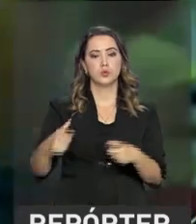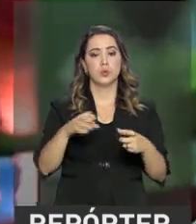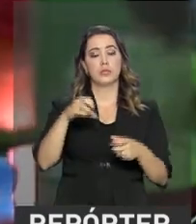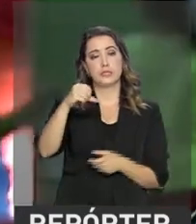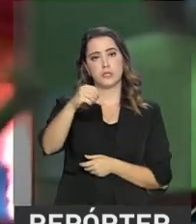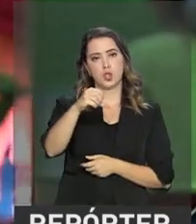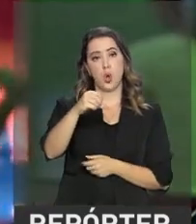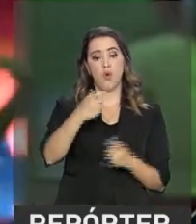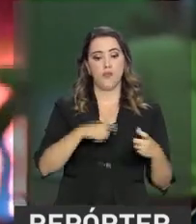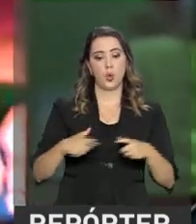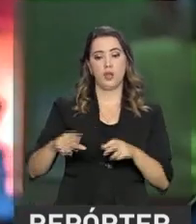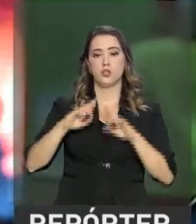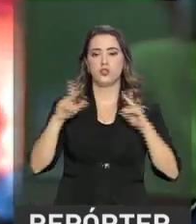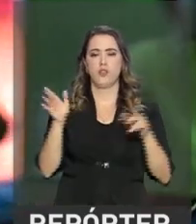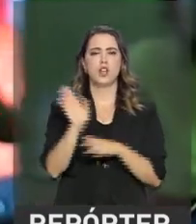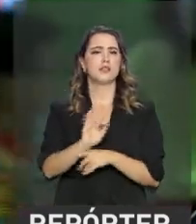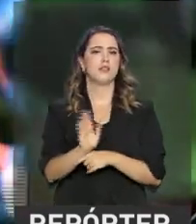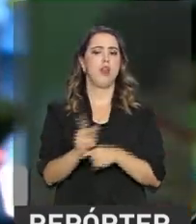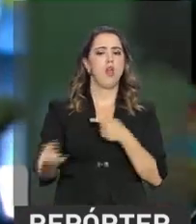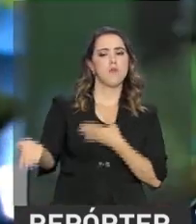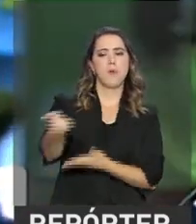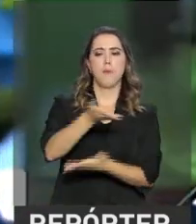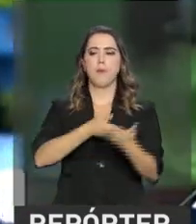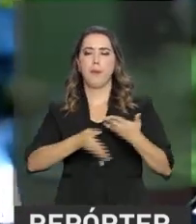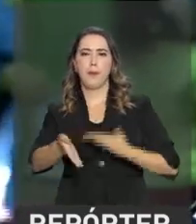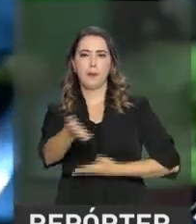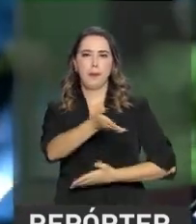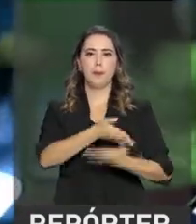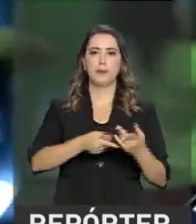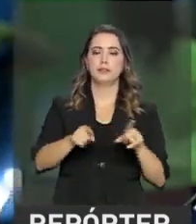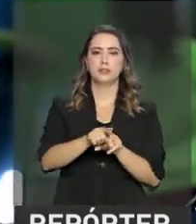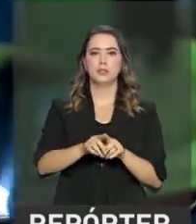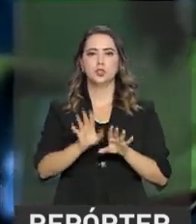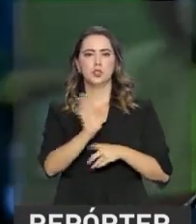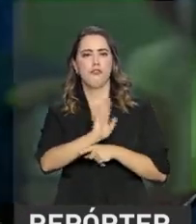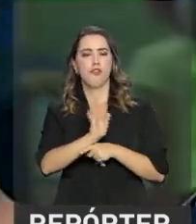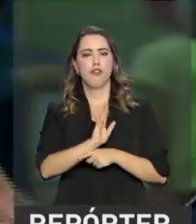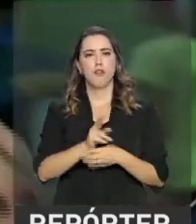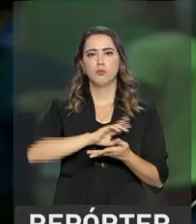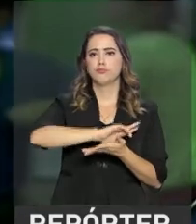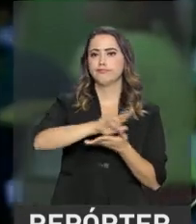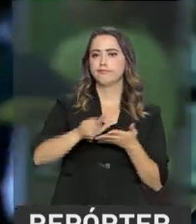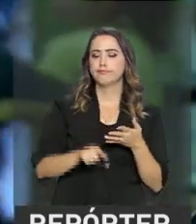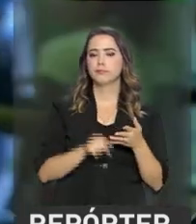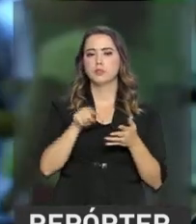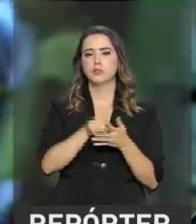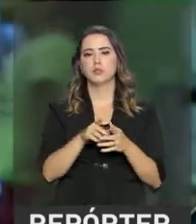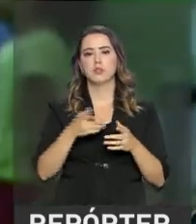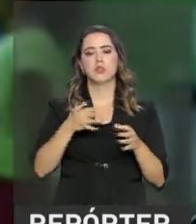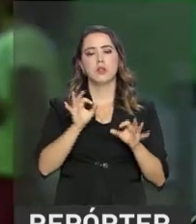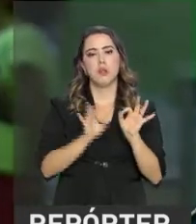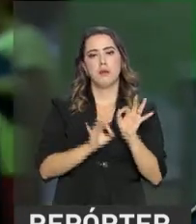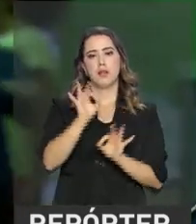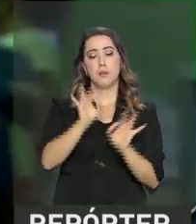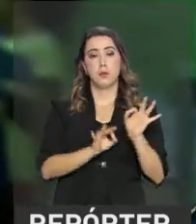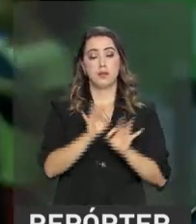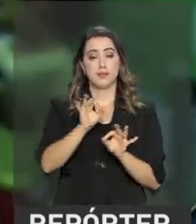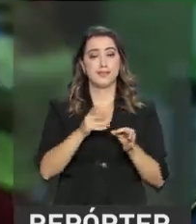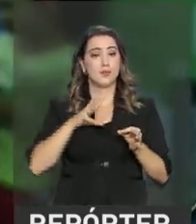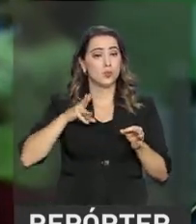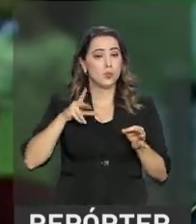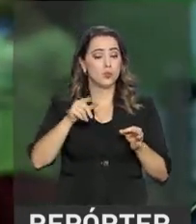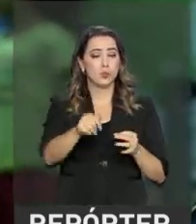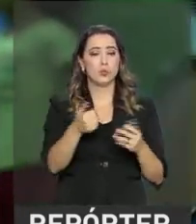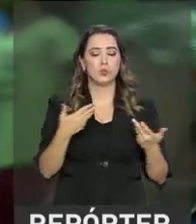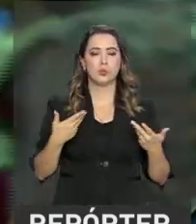nove com cinema com interatividade com multimídia com uma oficina de criação com oficinas maker com uma série de